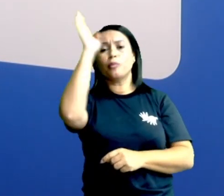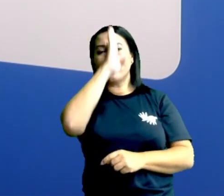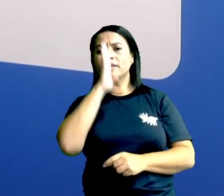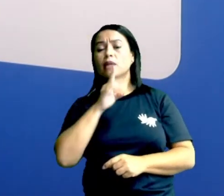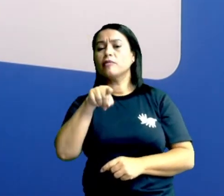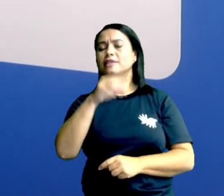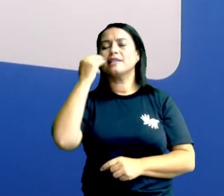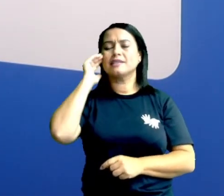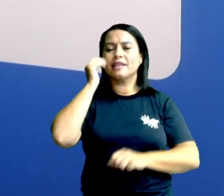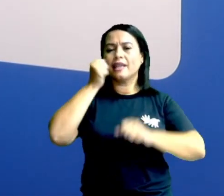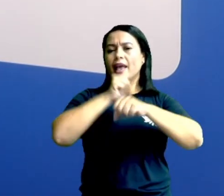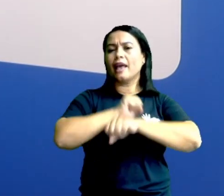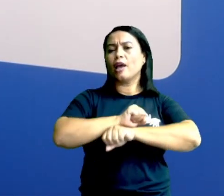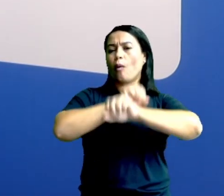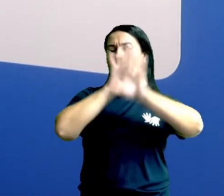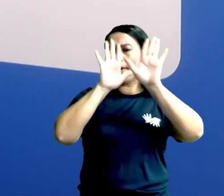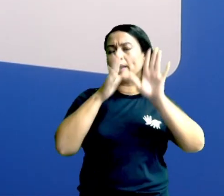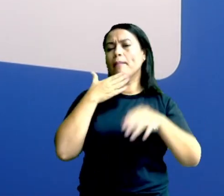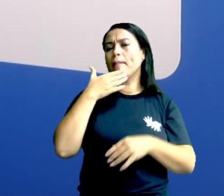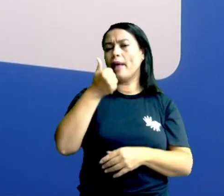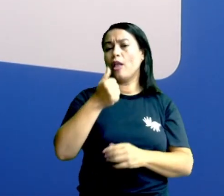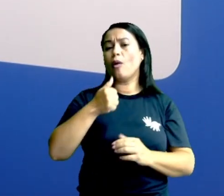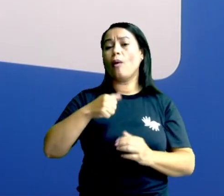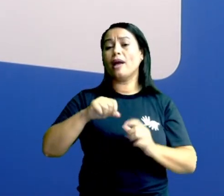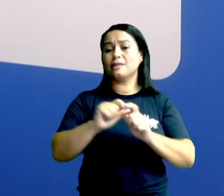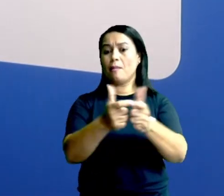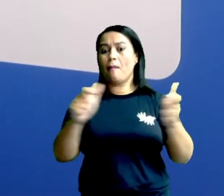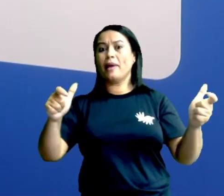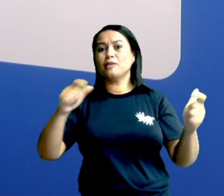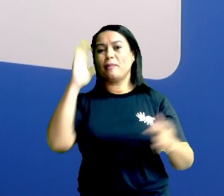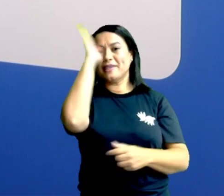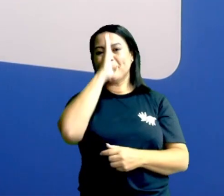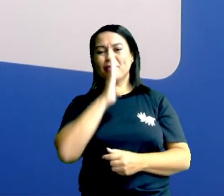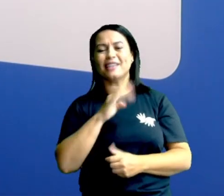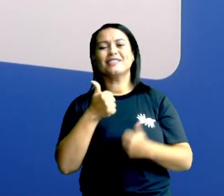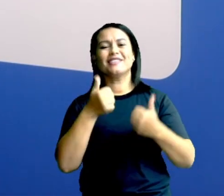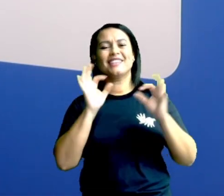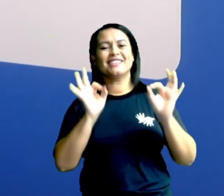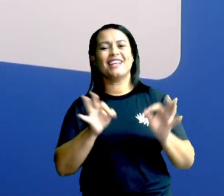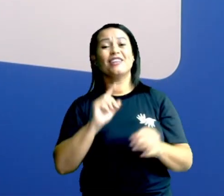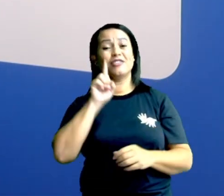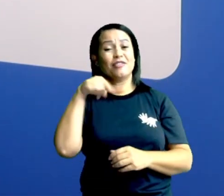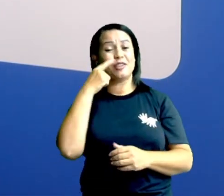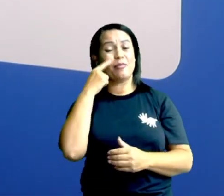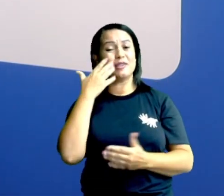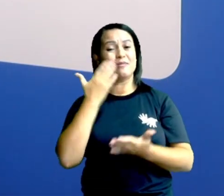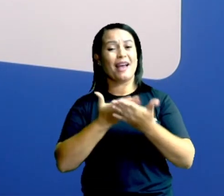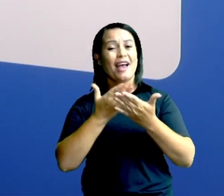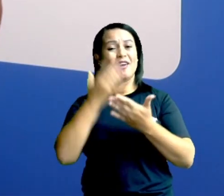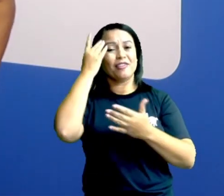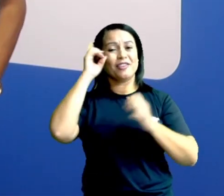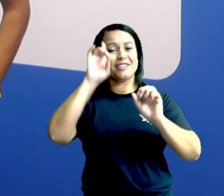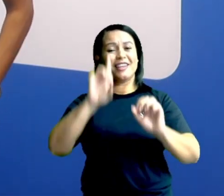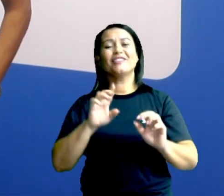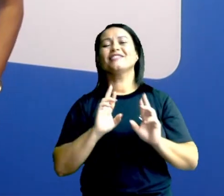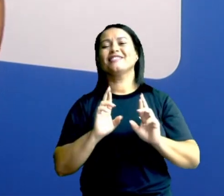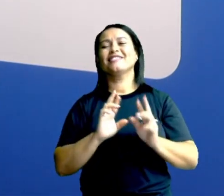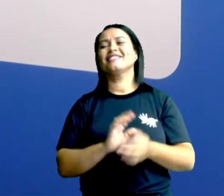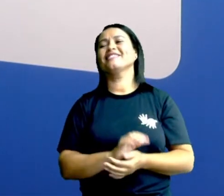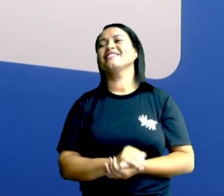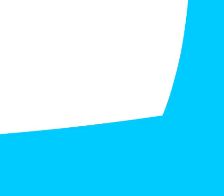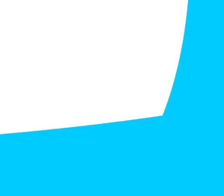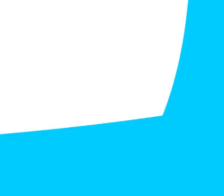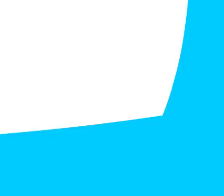para que você possa compreender melhor esse imenso país que é o Brasil tá certo Te vejo na próxima aula fica com Deus e até